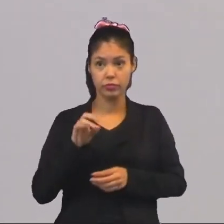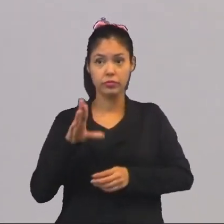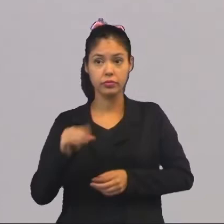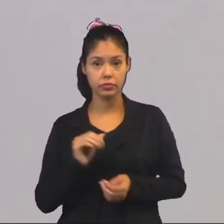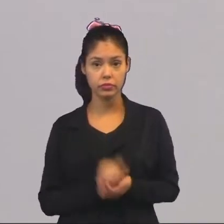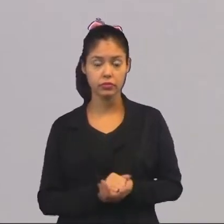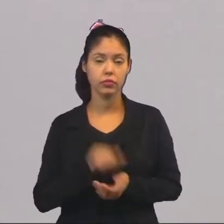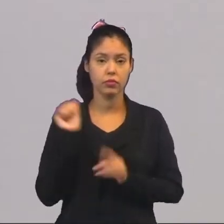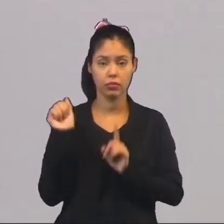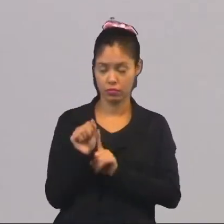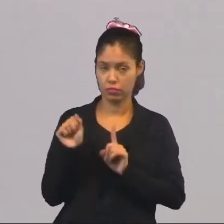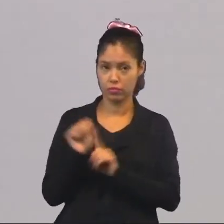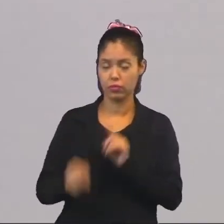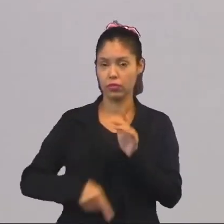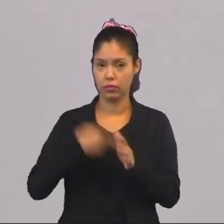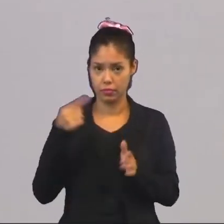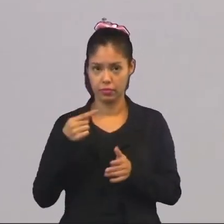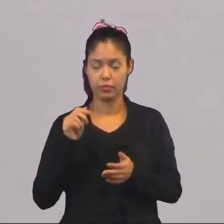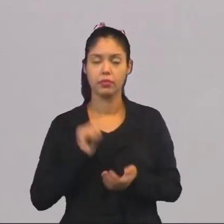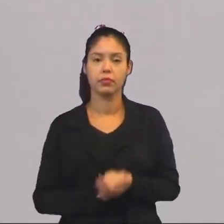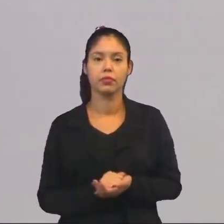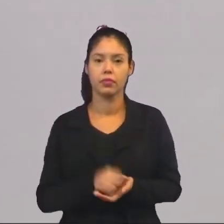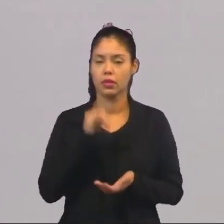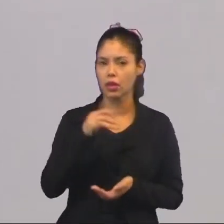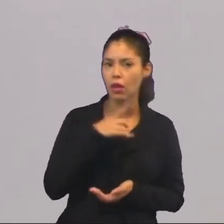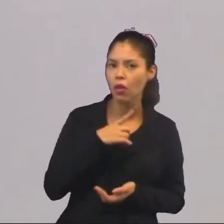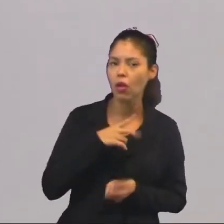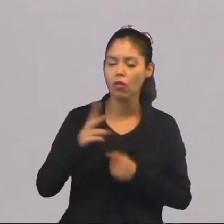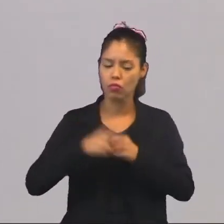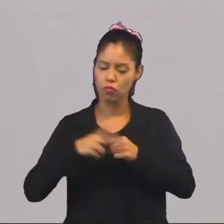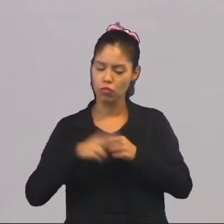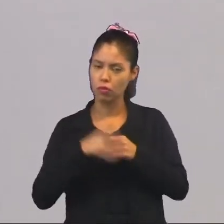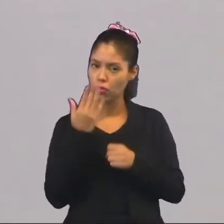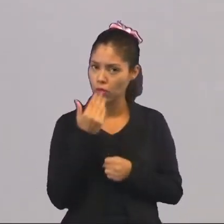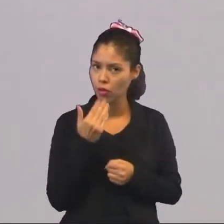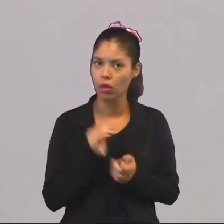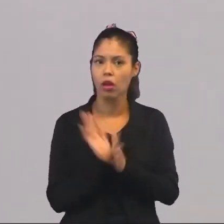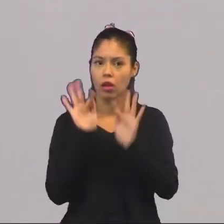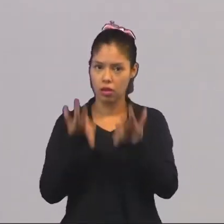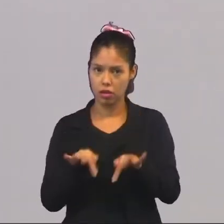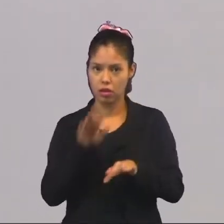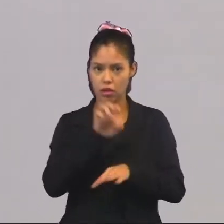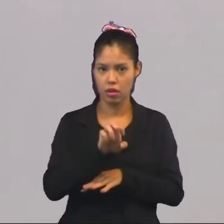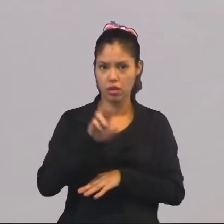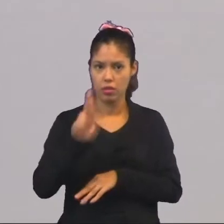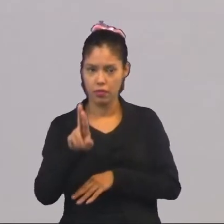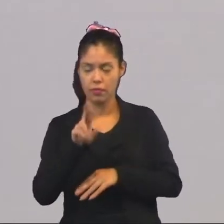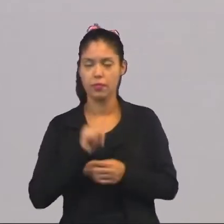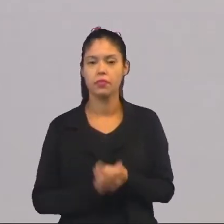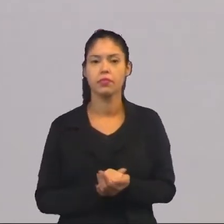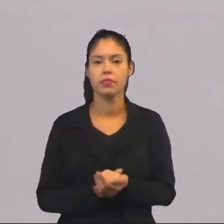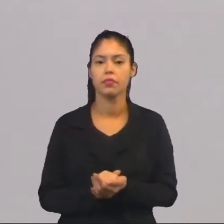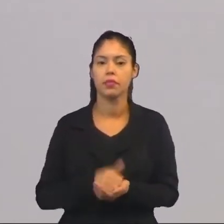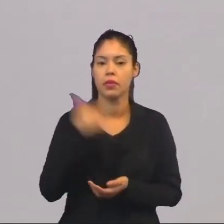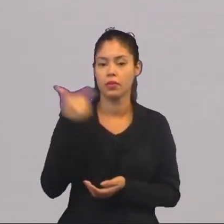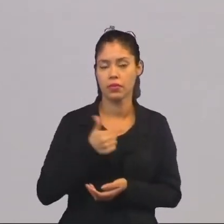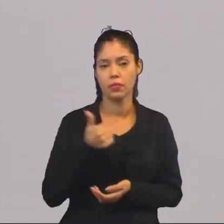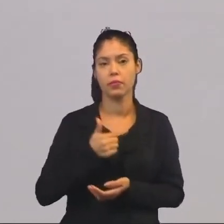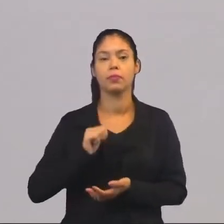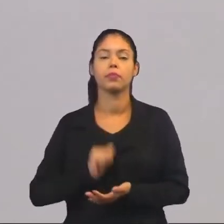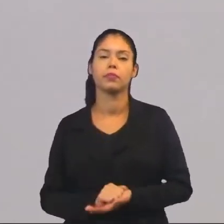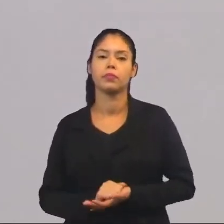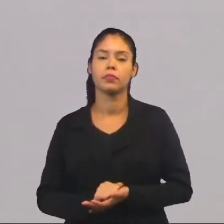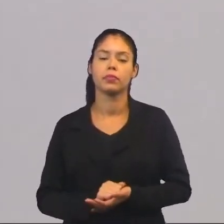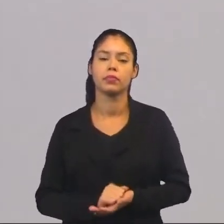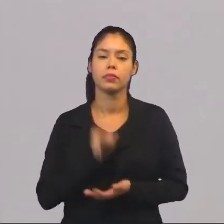E no caso quer o ar ele é a primeira descendência se fosse o verbo comer é a terminação era e r seria segunda